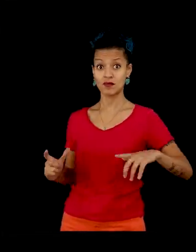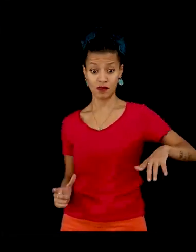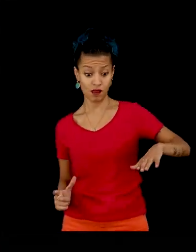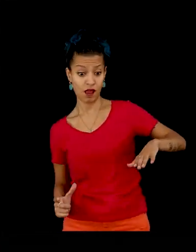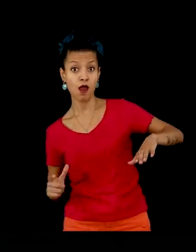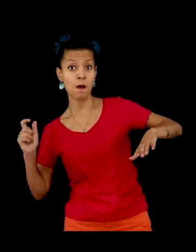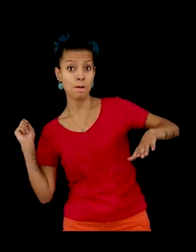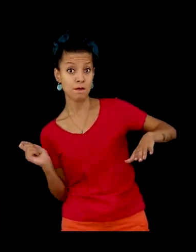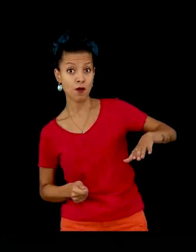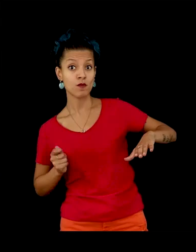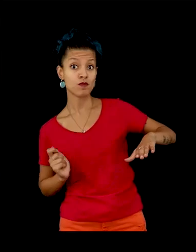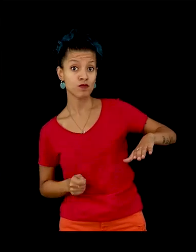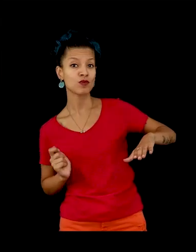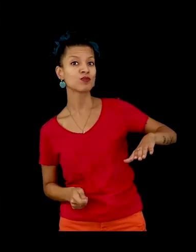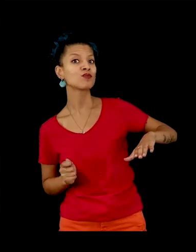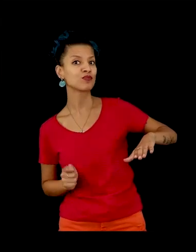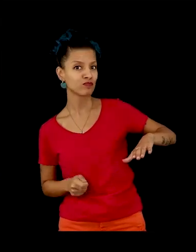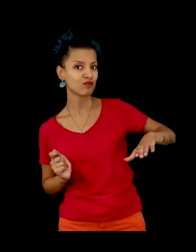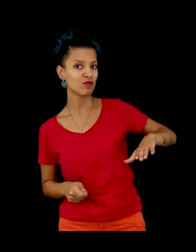Uma zabumba.